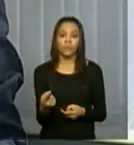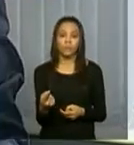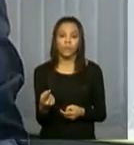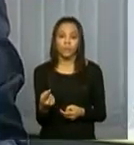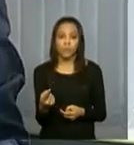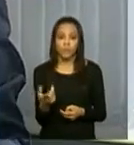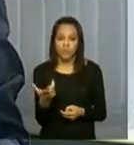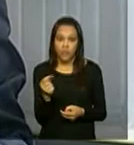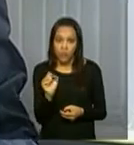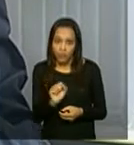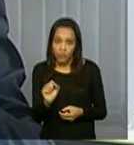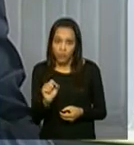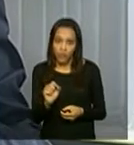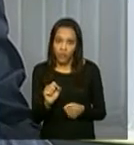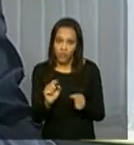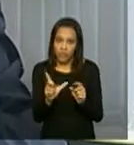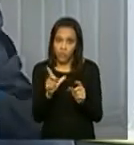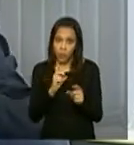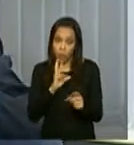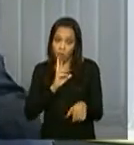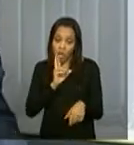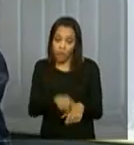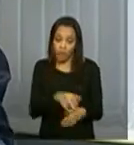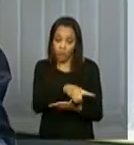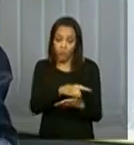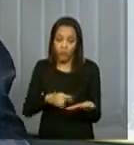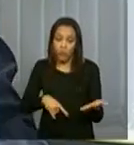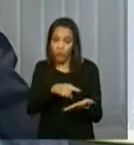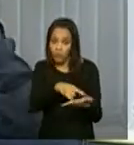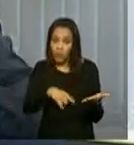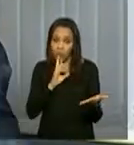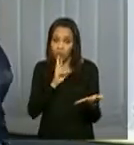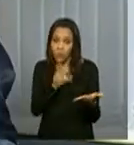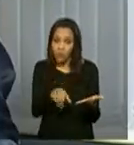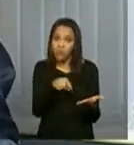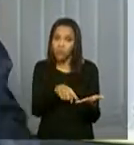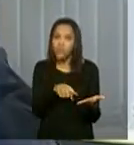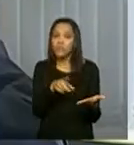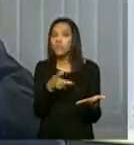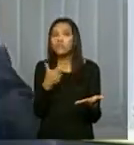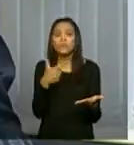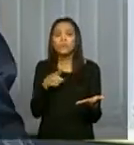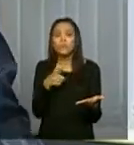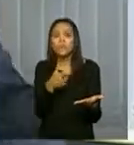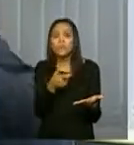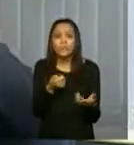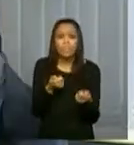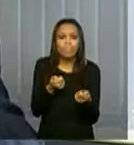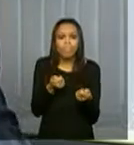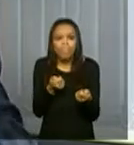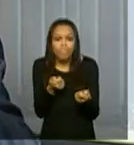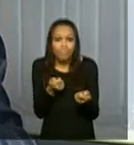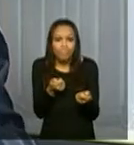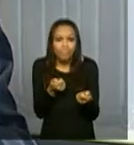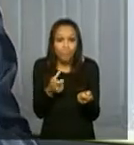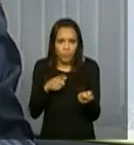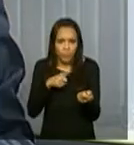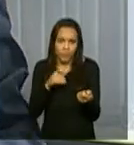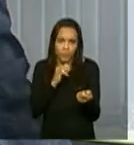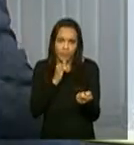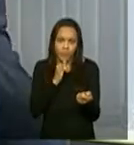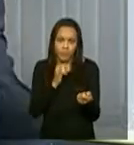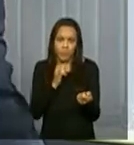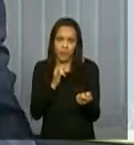resultado obtido um resultado que lhes que não foram detectadas ao dizer que não foram detectadas não podemos excluir que ela não tivesse estado presente